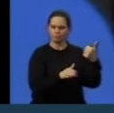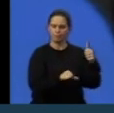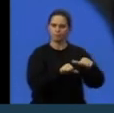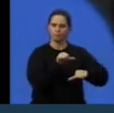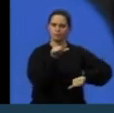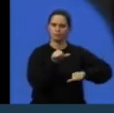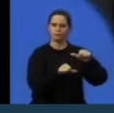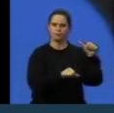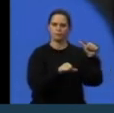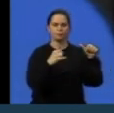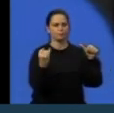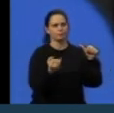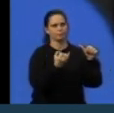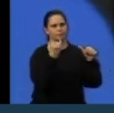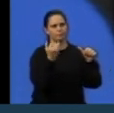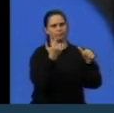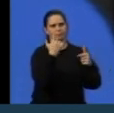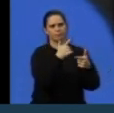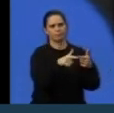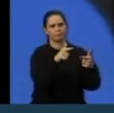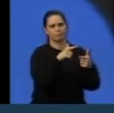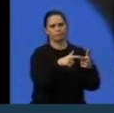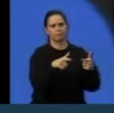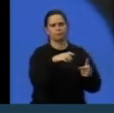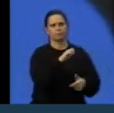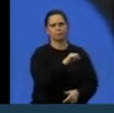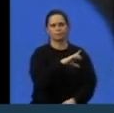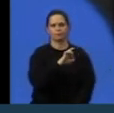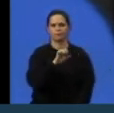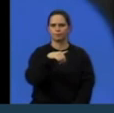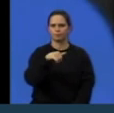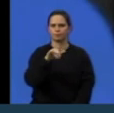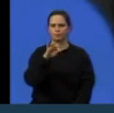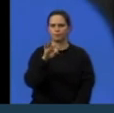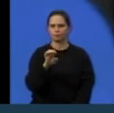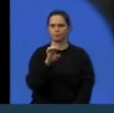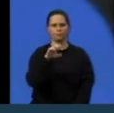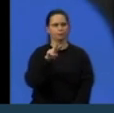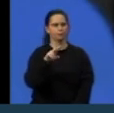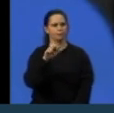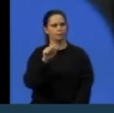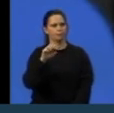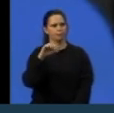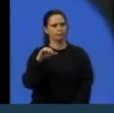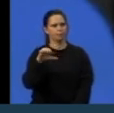está relacionada ao acidente vascular encefálico cerebral, também